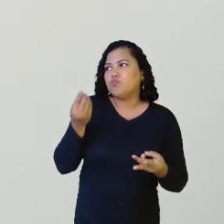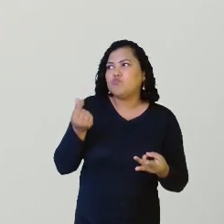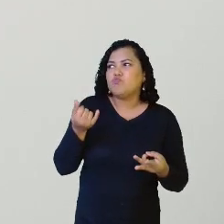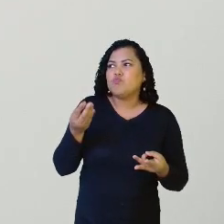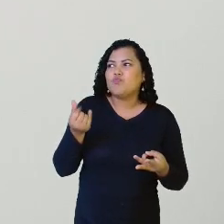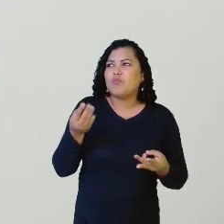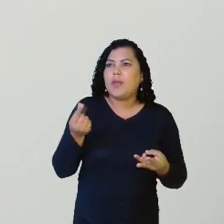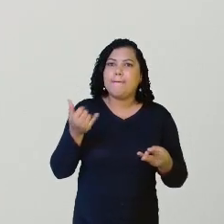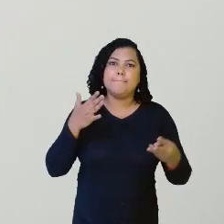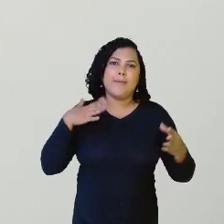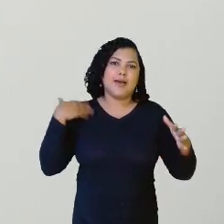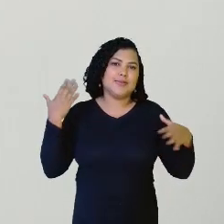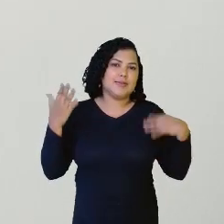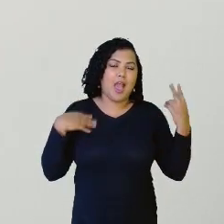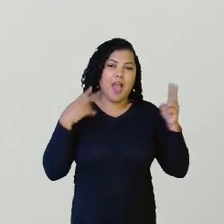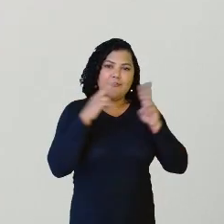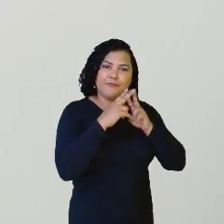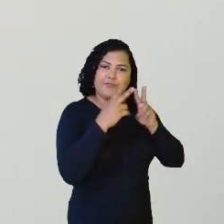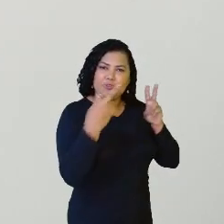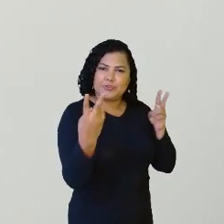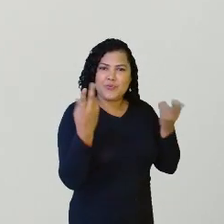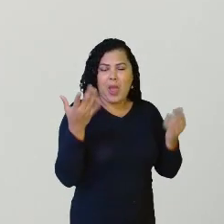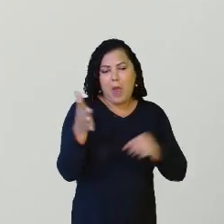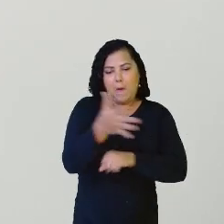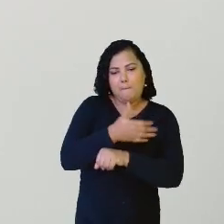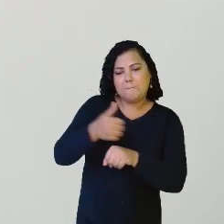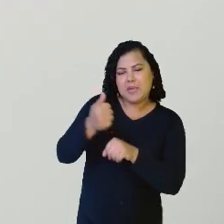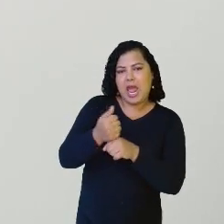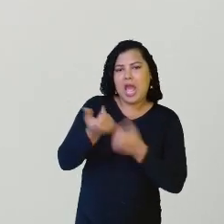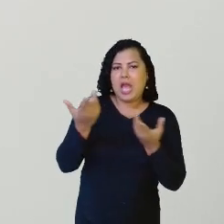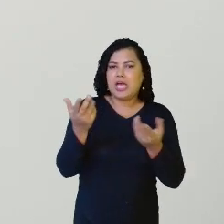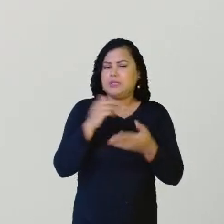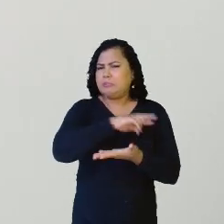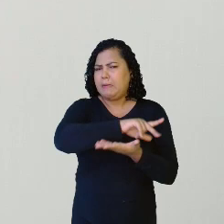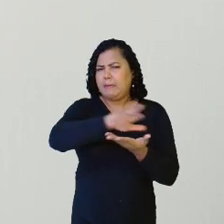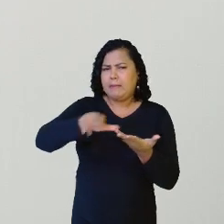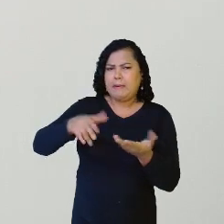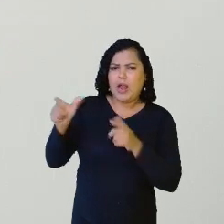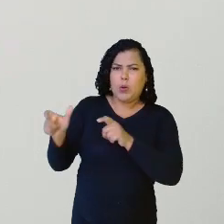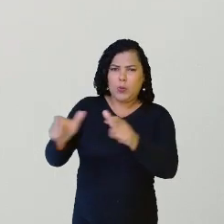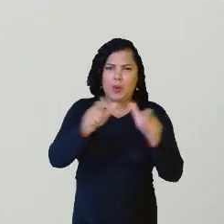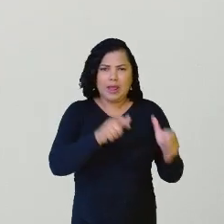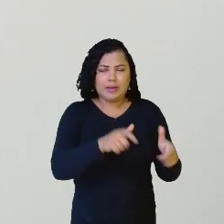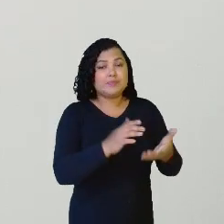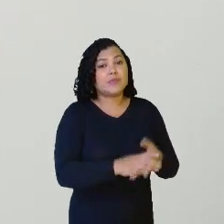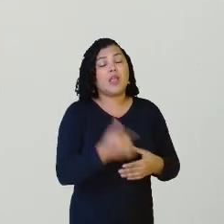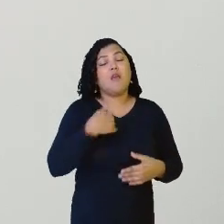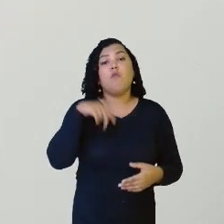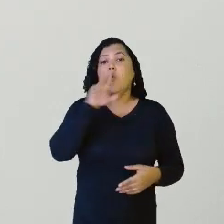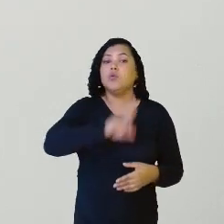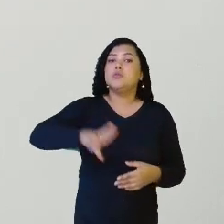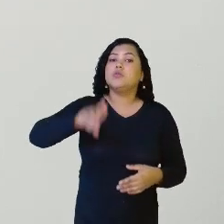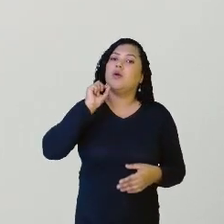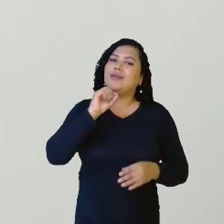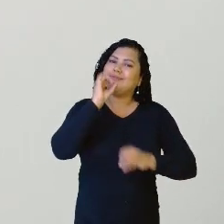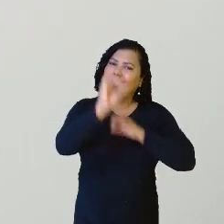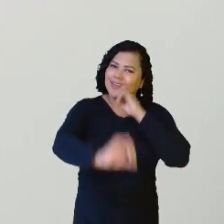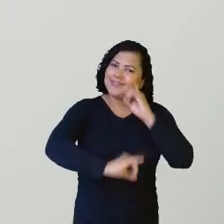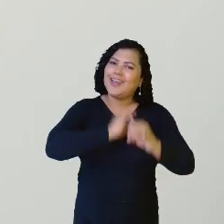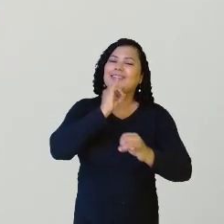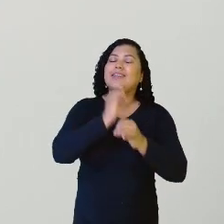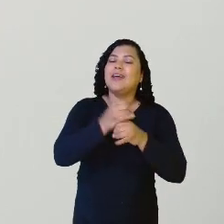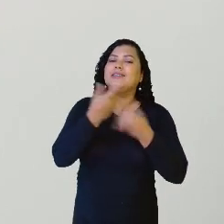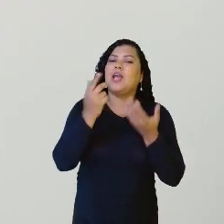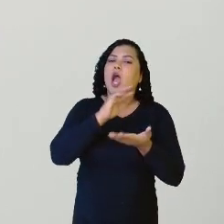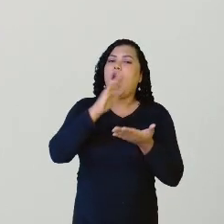assistir um passeio, fazer um passeio virtual pelo parque, pelo museu, e tudo isso eu vou utilizar a internet, eu vou utilizar os